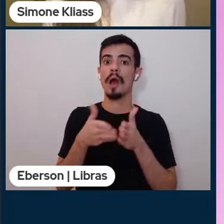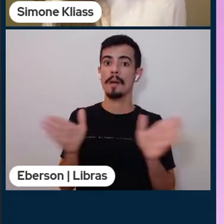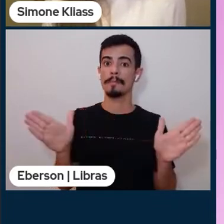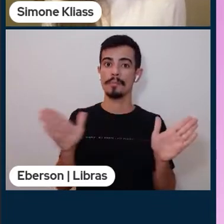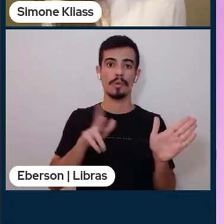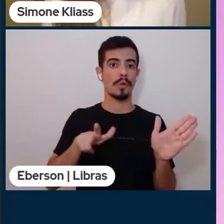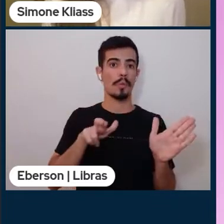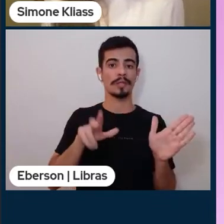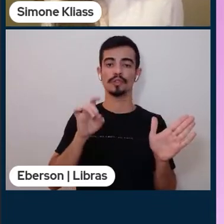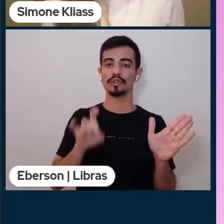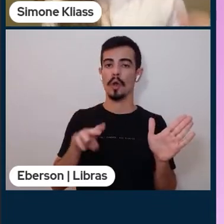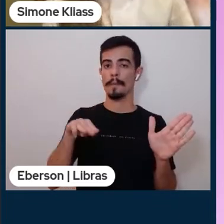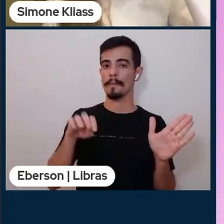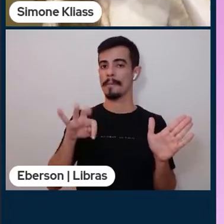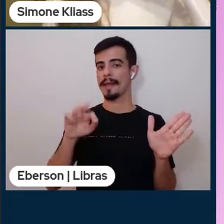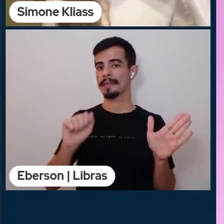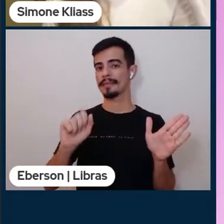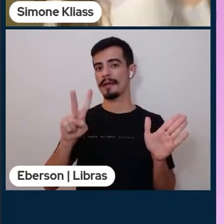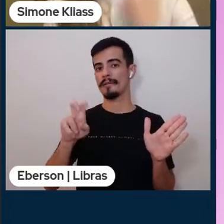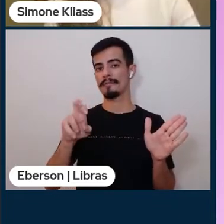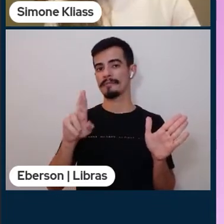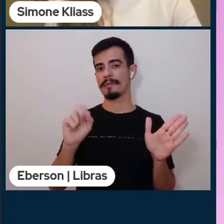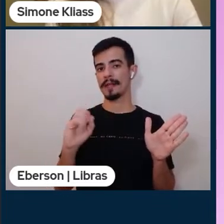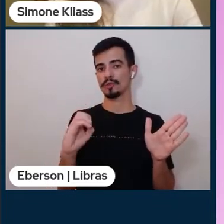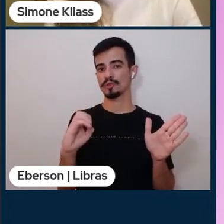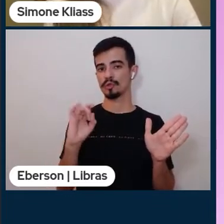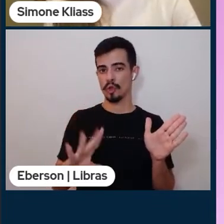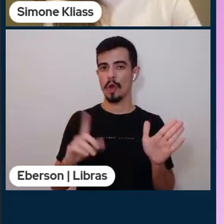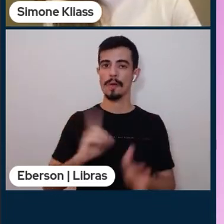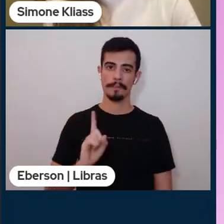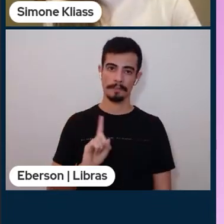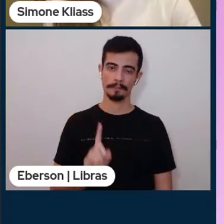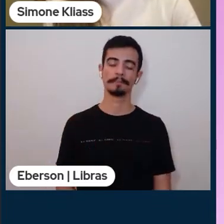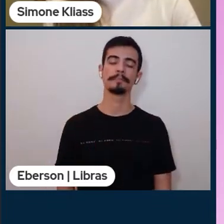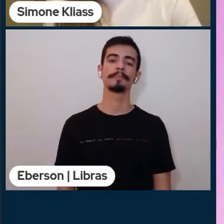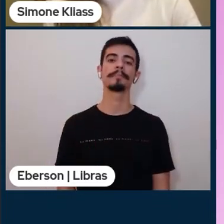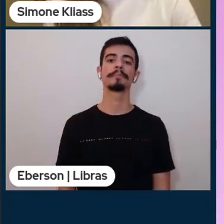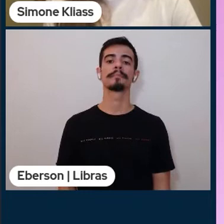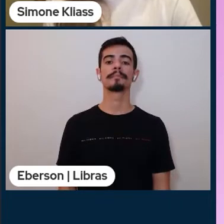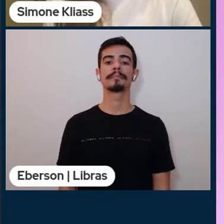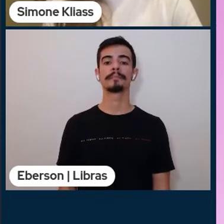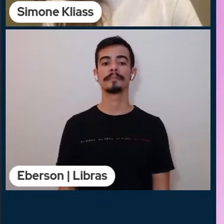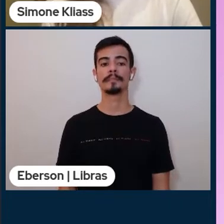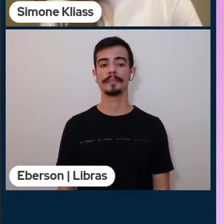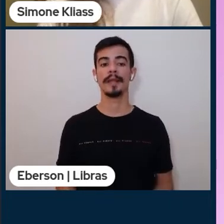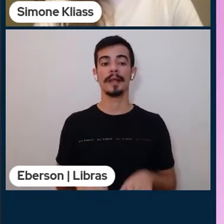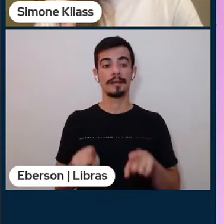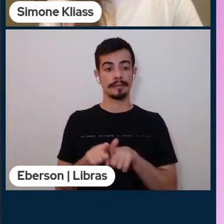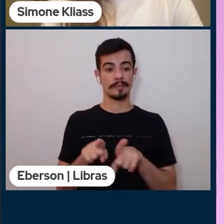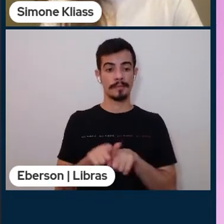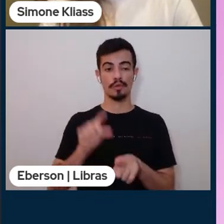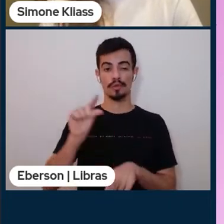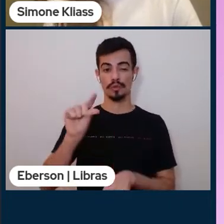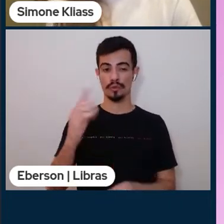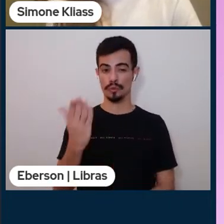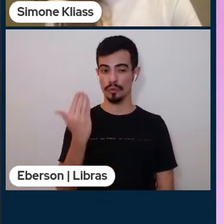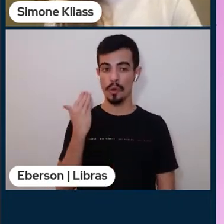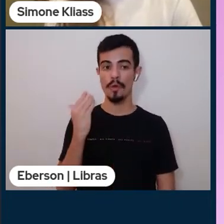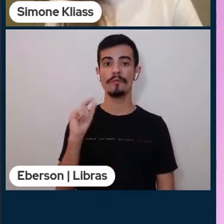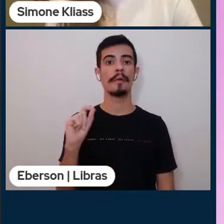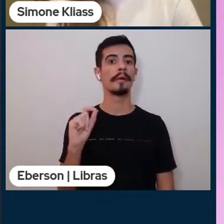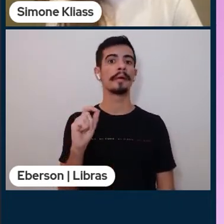tá recentemente foi lançado a iva chamada para ver se extender fórum que reúne empresas como Adobe